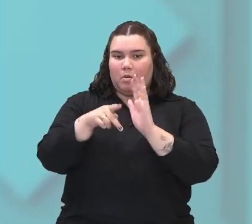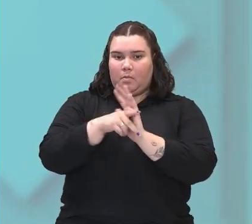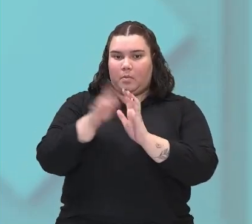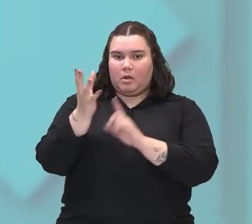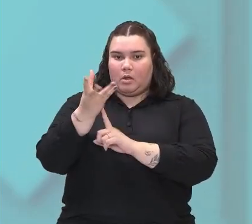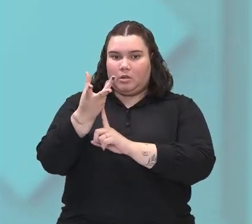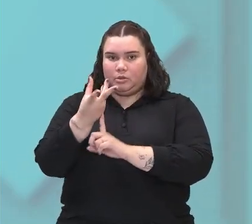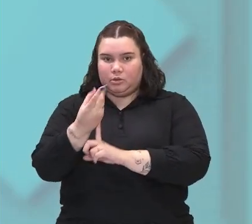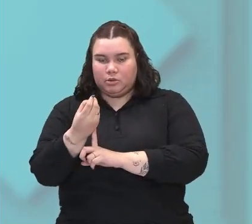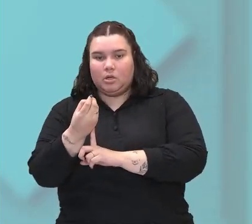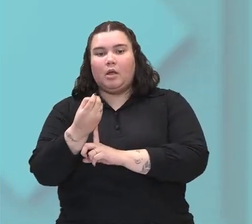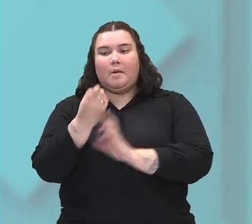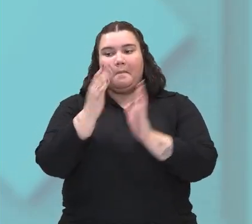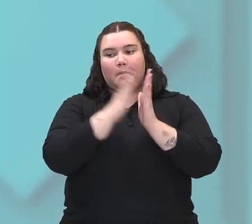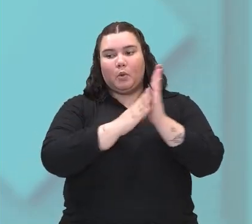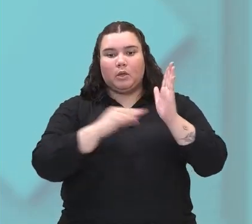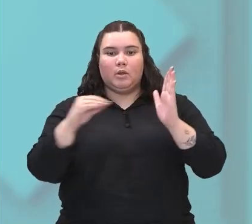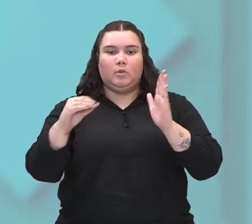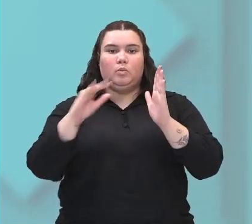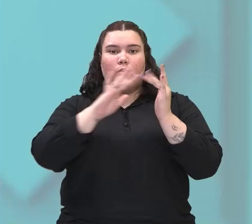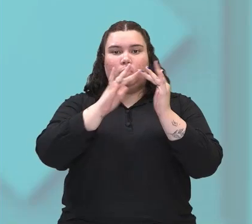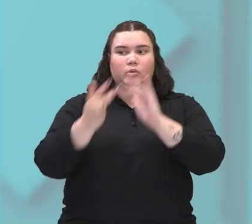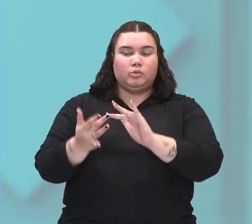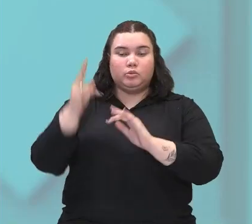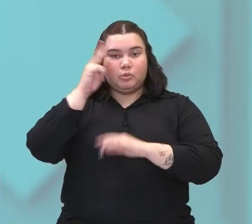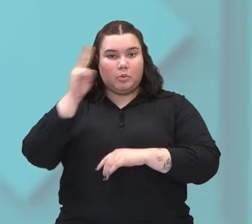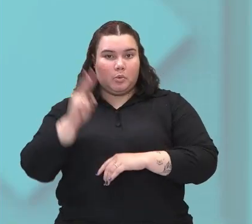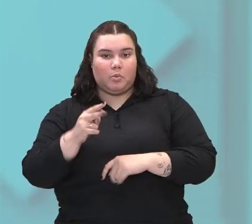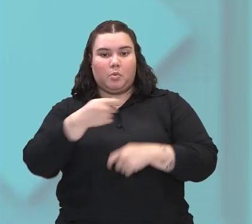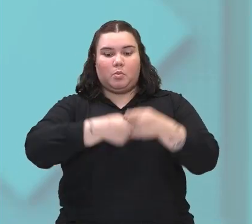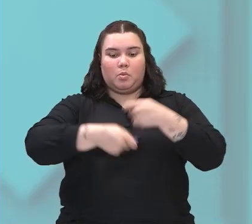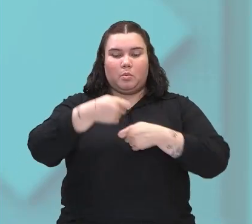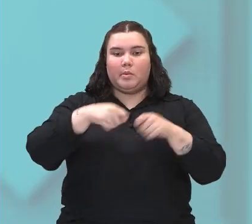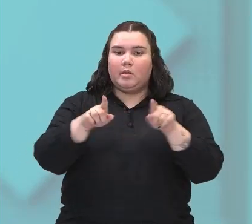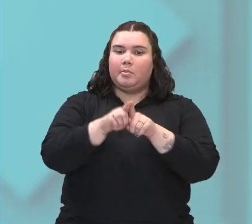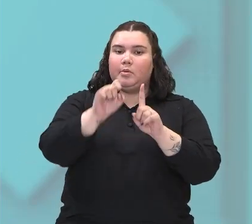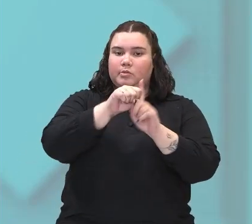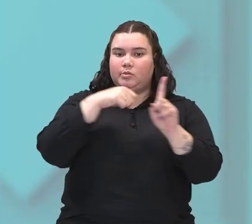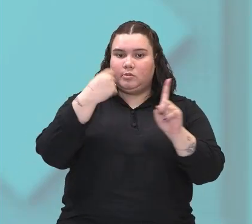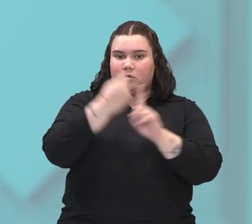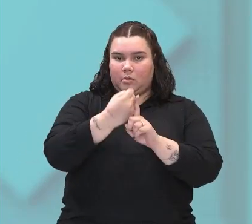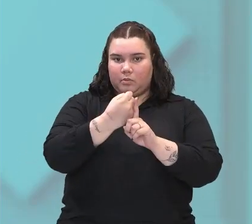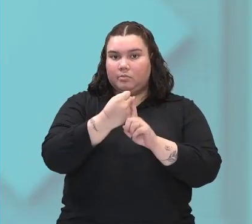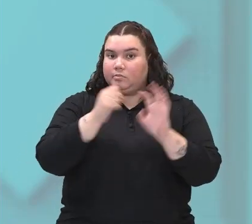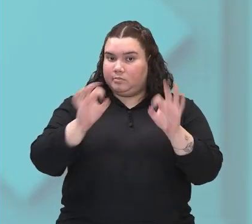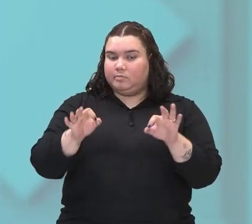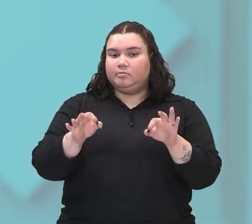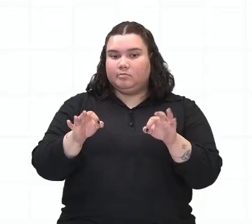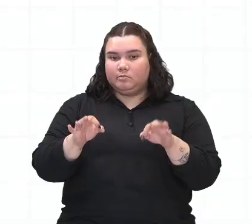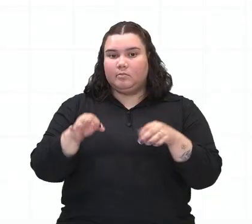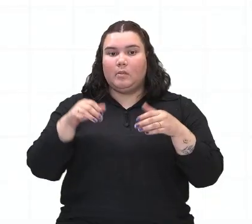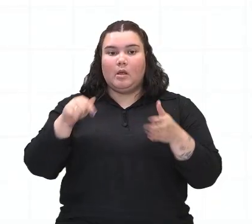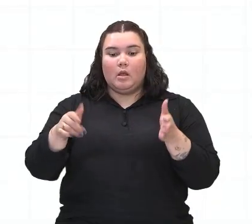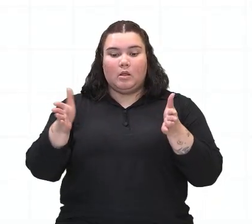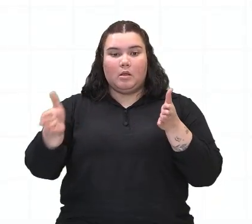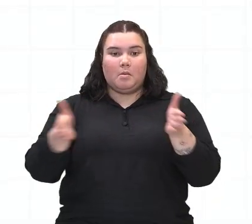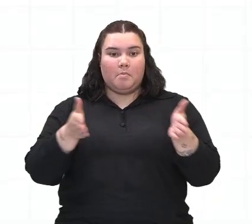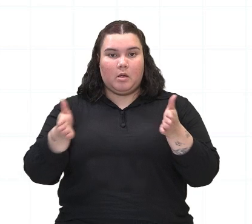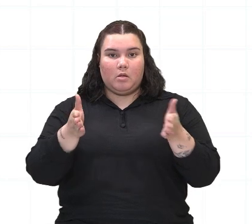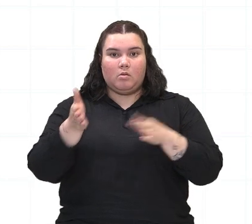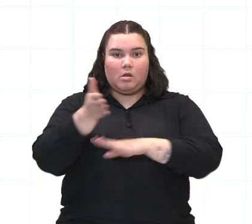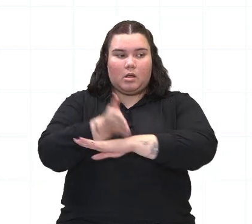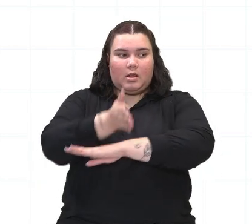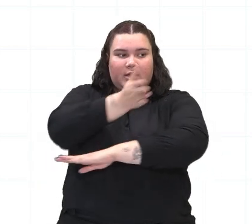um reflexo do contexto histórico social e econômico que uma sociedade está passando né Na Idade Média